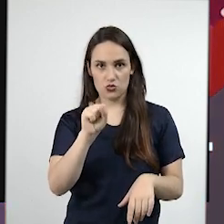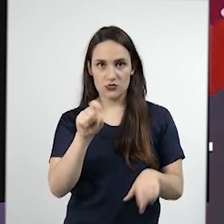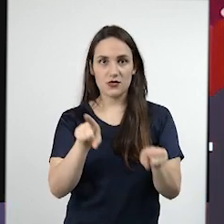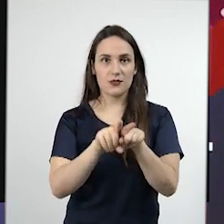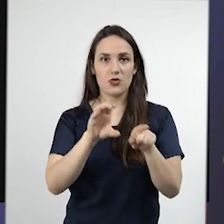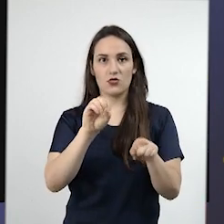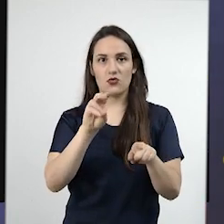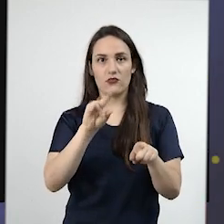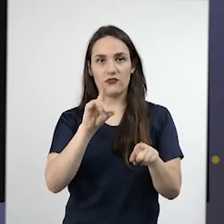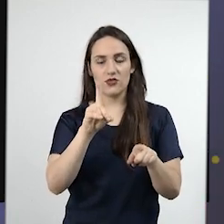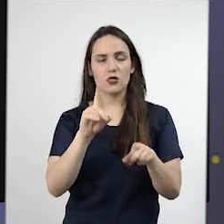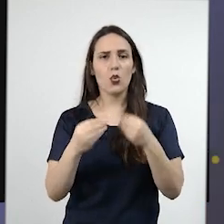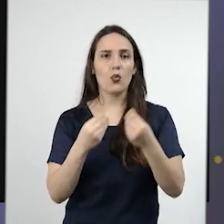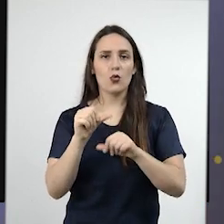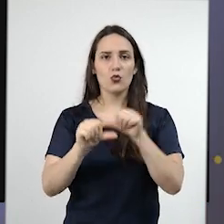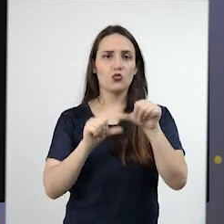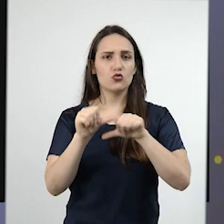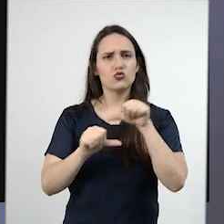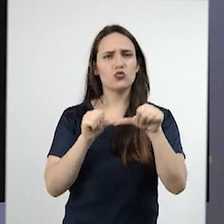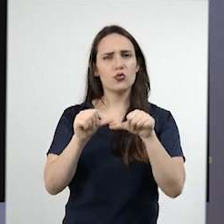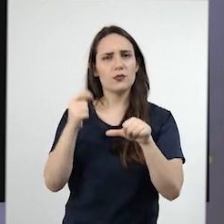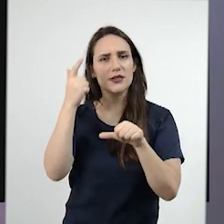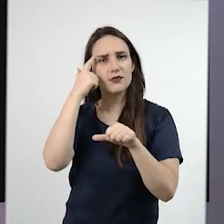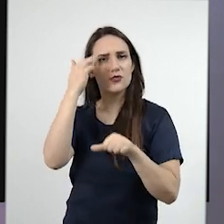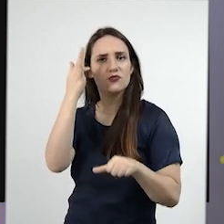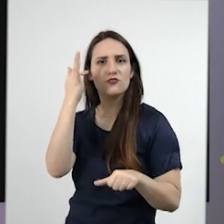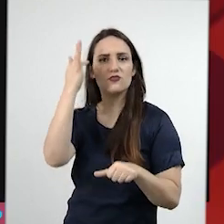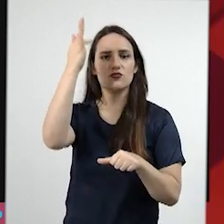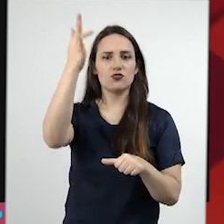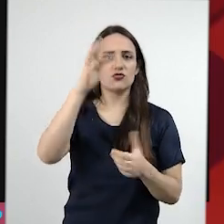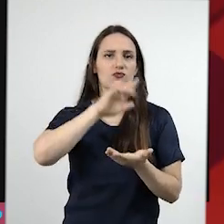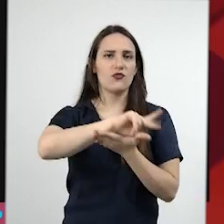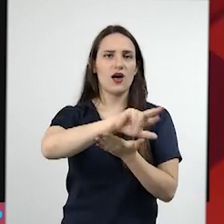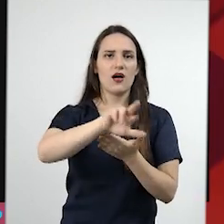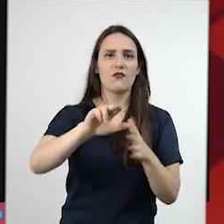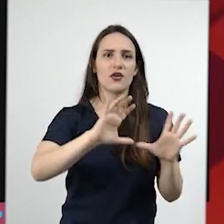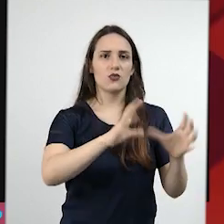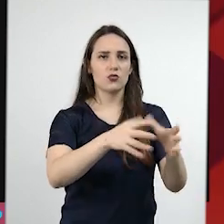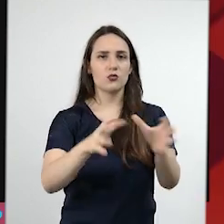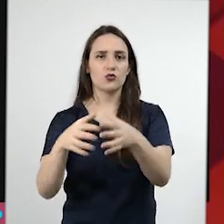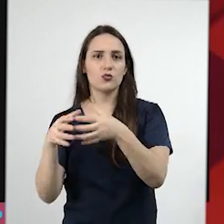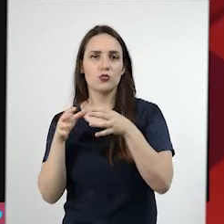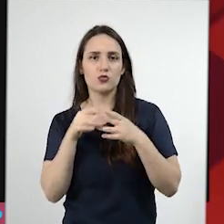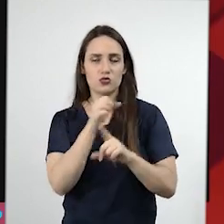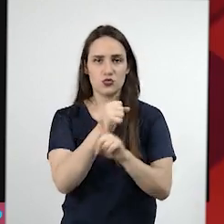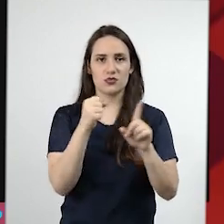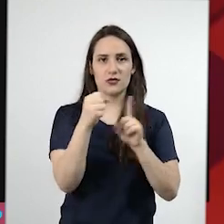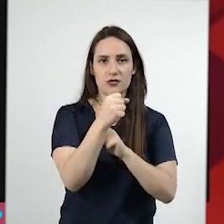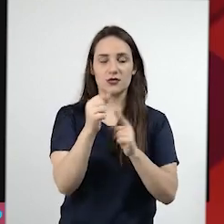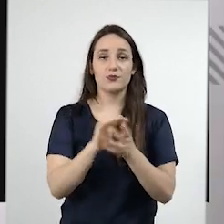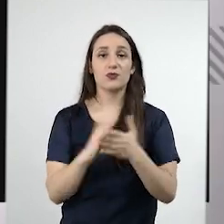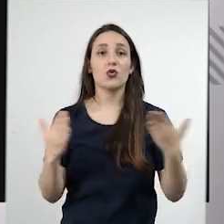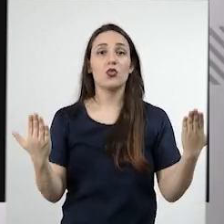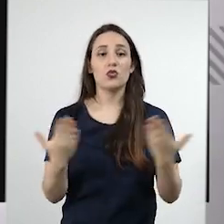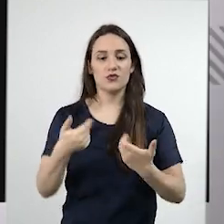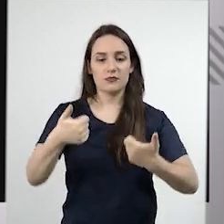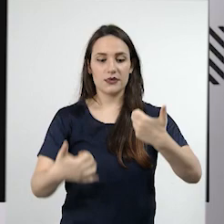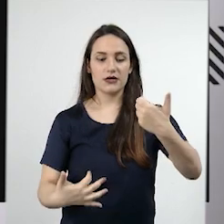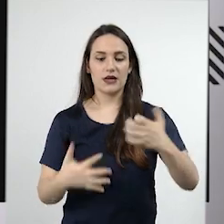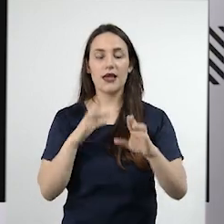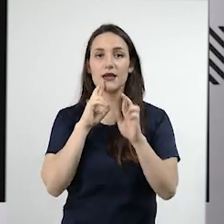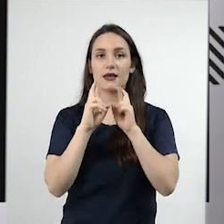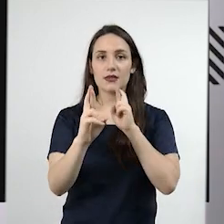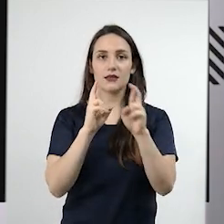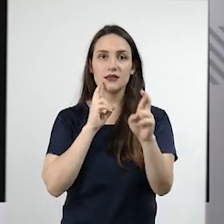das mudanças e das perspectivas de futuro nos mais diversos segmentos. Hoje nós vamos falar dos